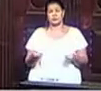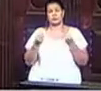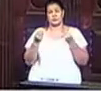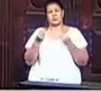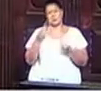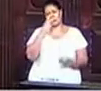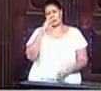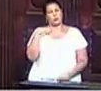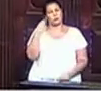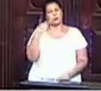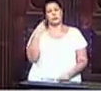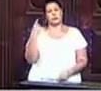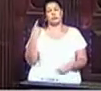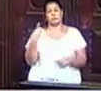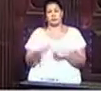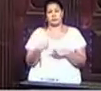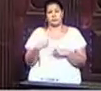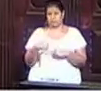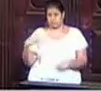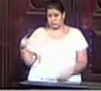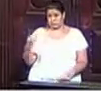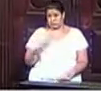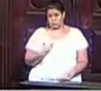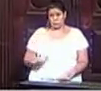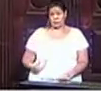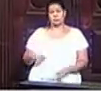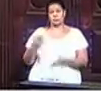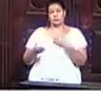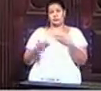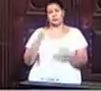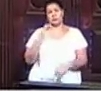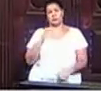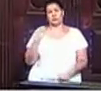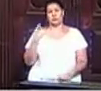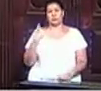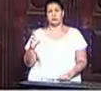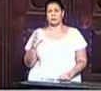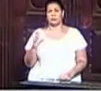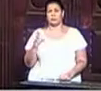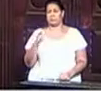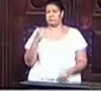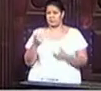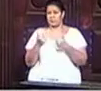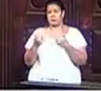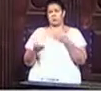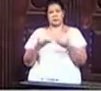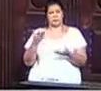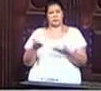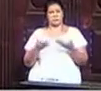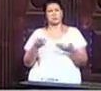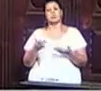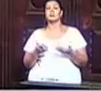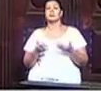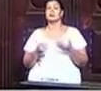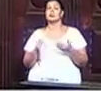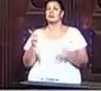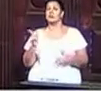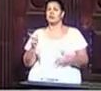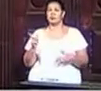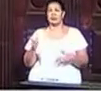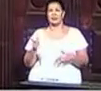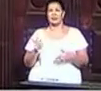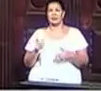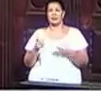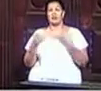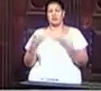loucura. O mesmo governo que trata a CCR muito bem e dá uma benesse de extensão do que é bom, está aceitando que